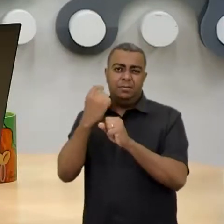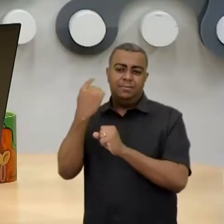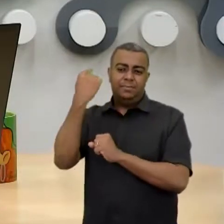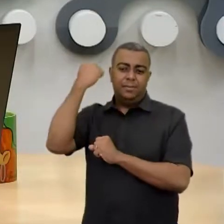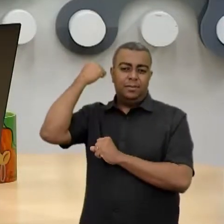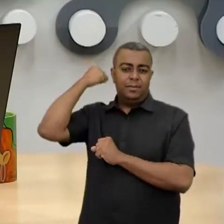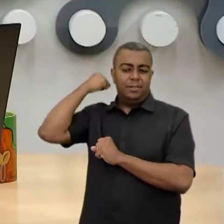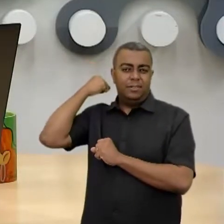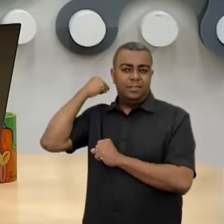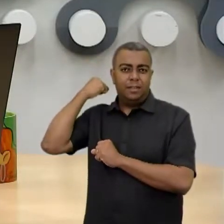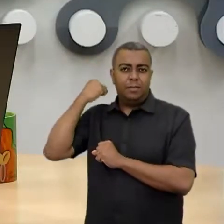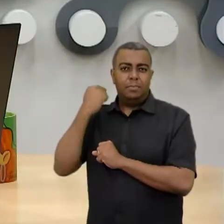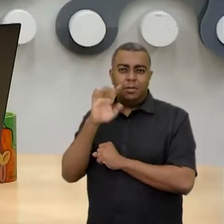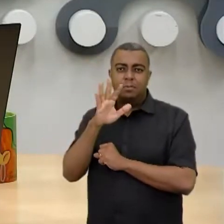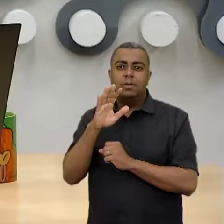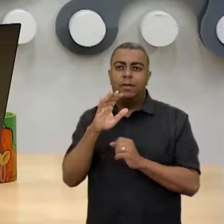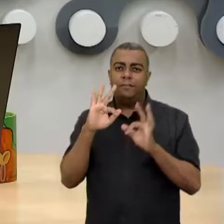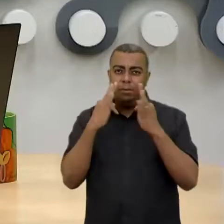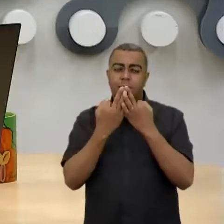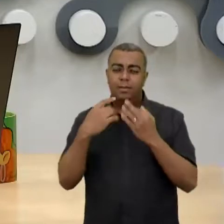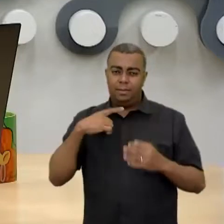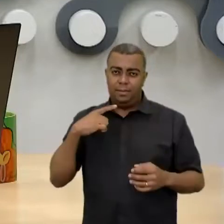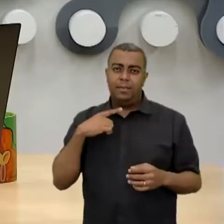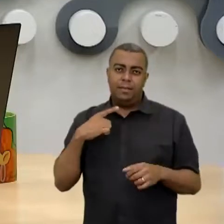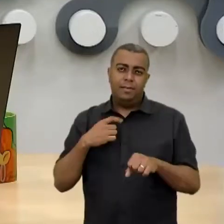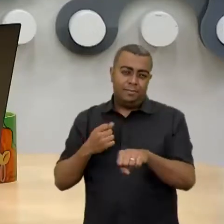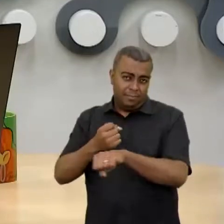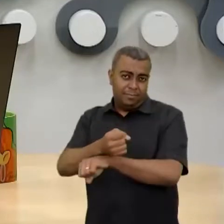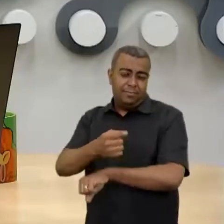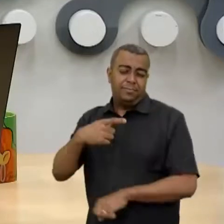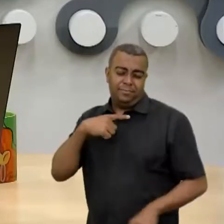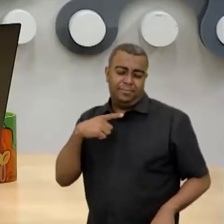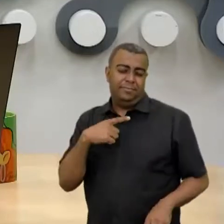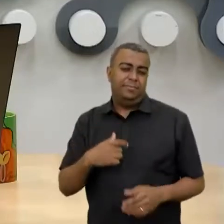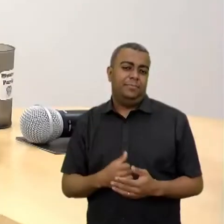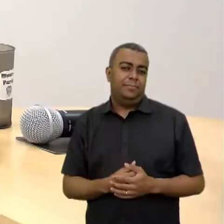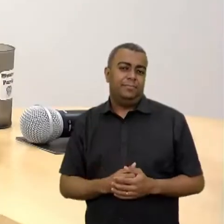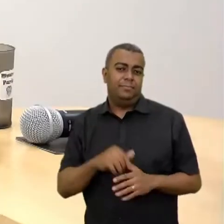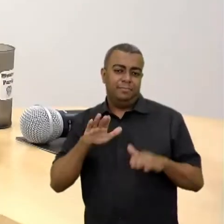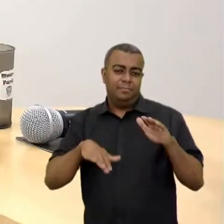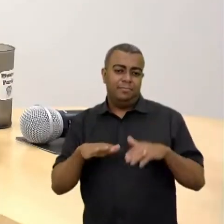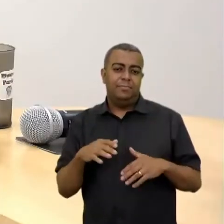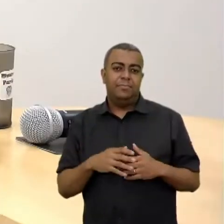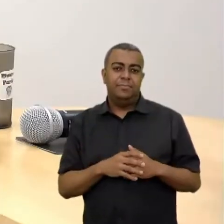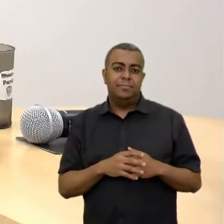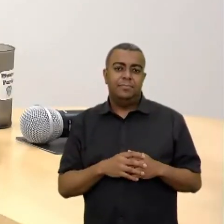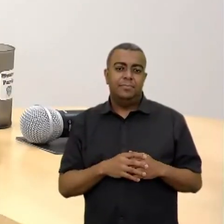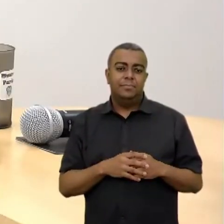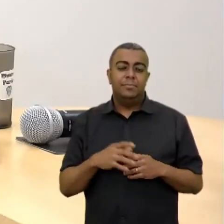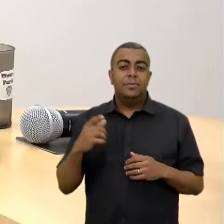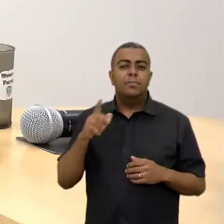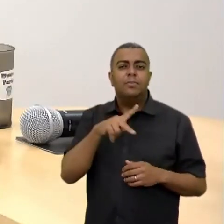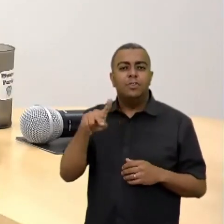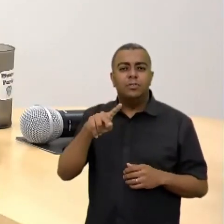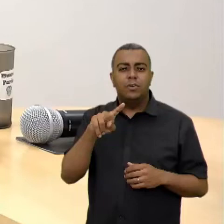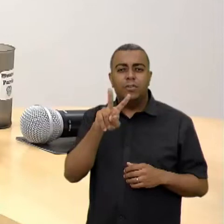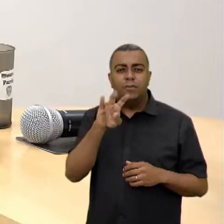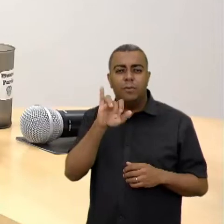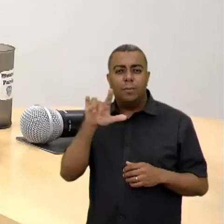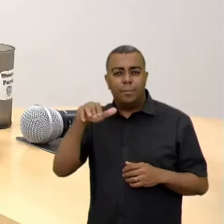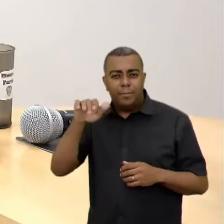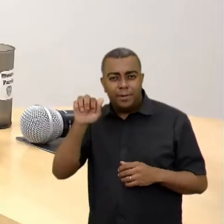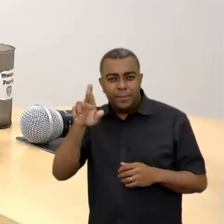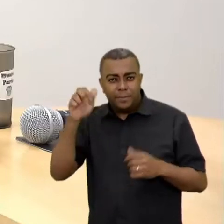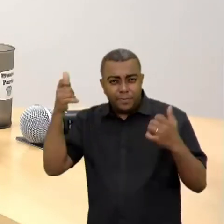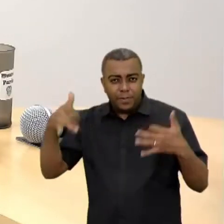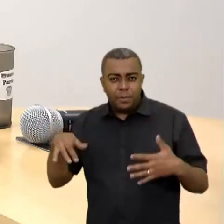minha e da sua, provavelmente algum parente nosso foi um escravizado, né? E hoje eu tive com o professor Vilmar contou uma história muito legal,